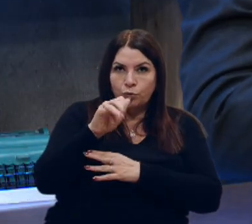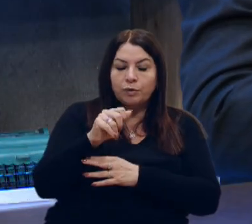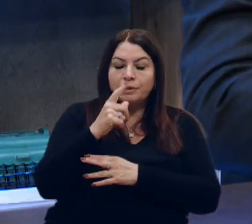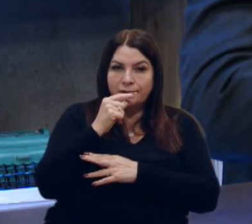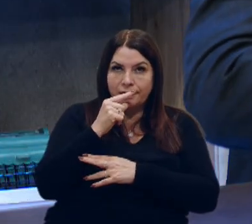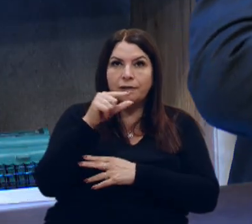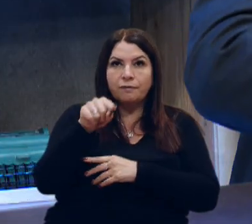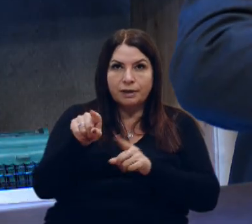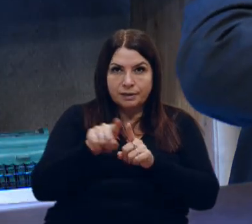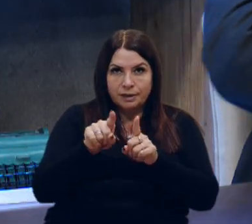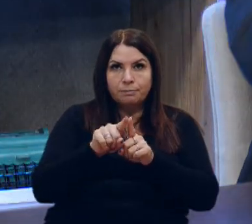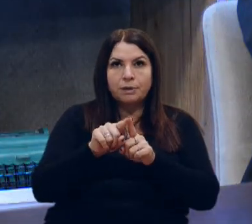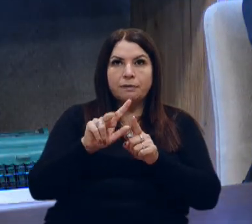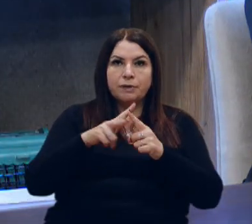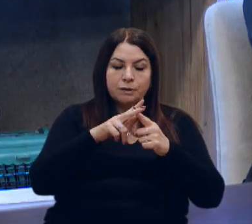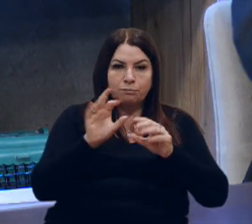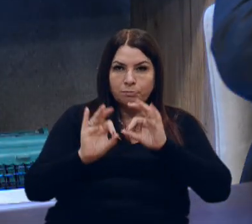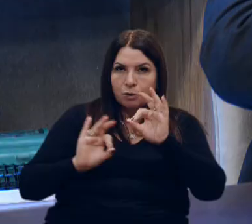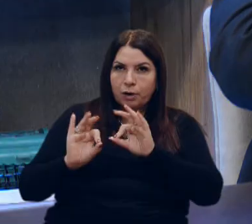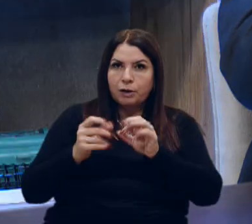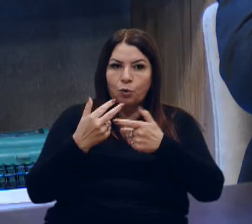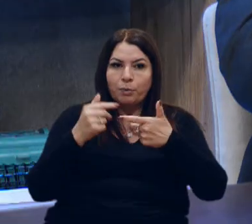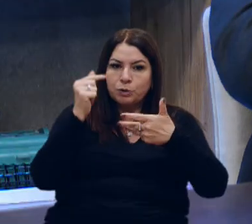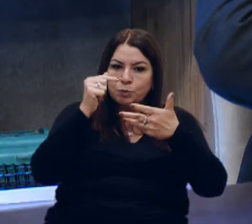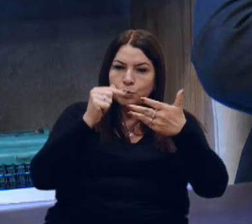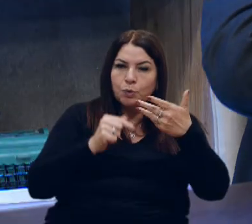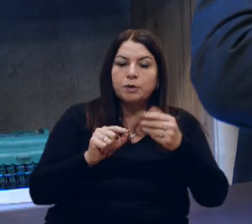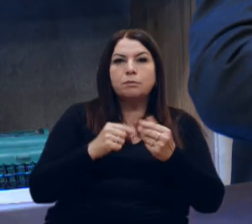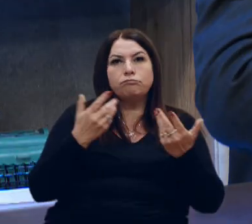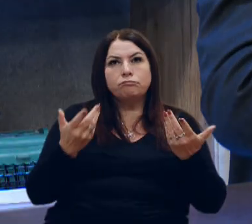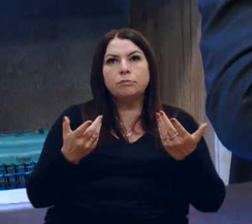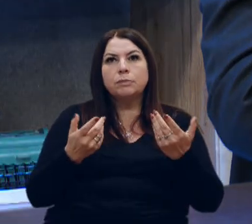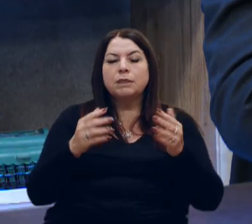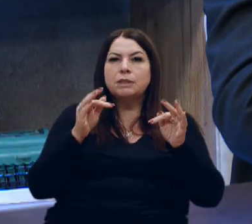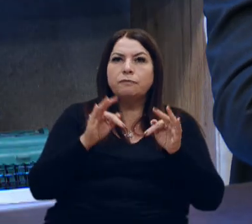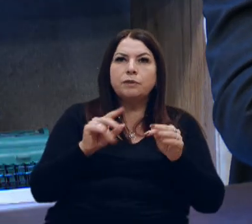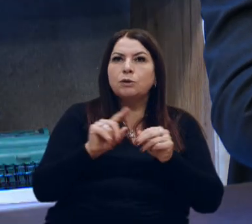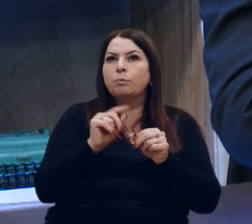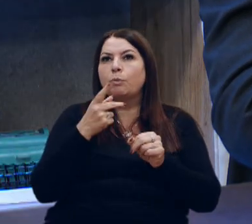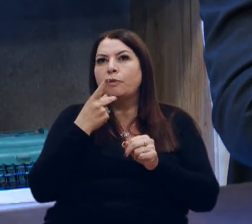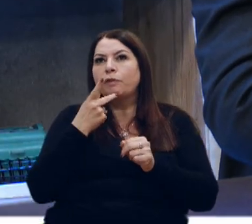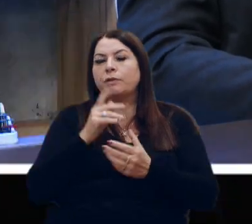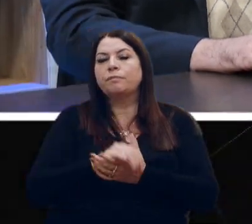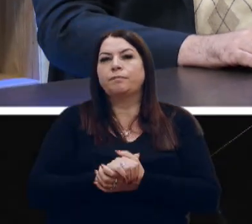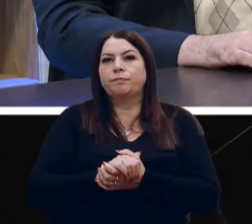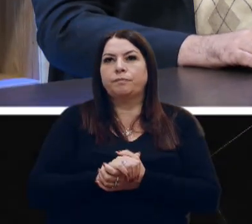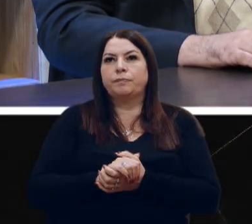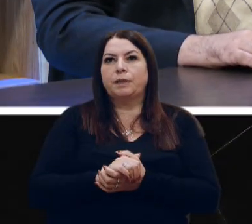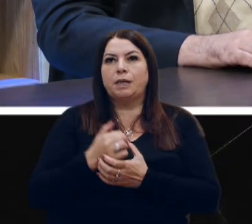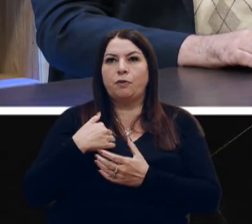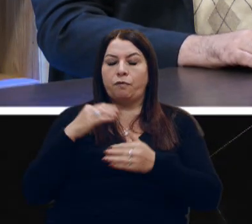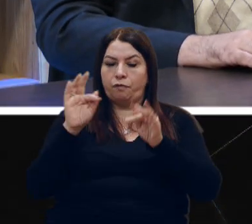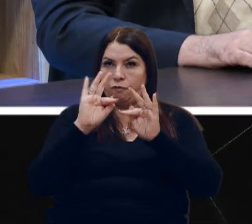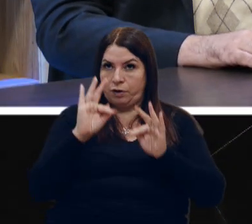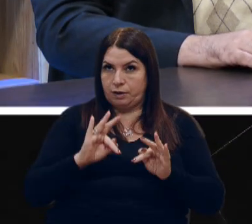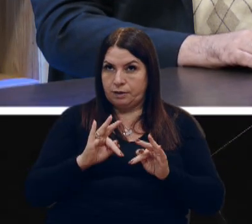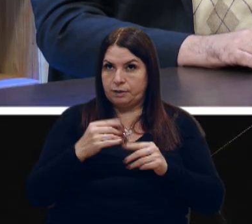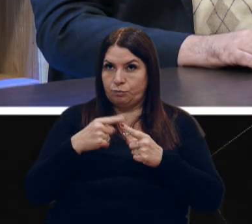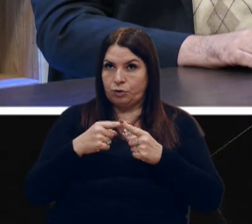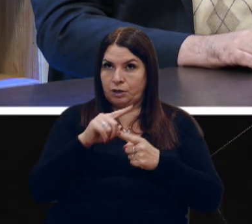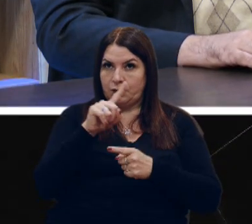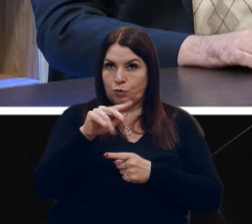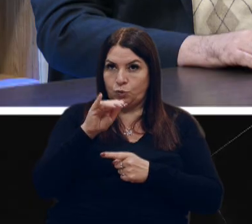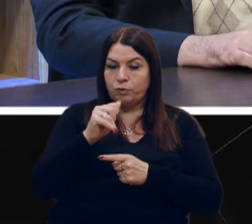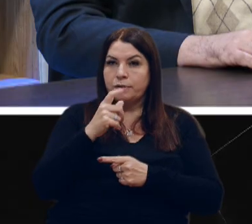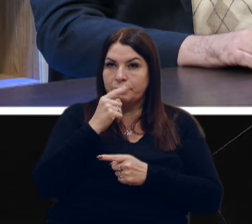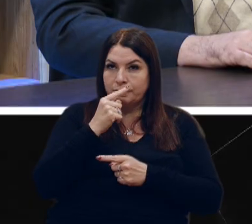ser também reajustada em alguns pontos. Enfim, nesse encerramento, o que o senhor pode adiantar? Olha, eu fico muito feliz porque a questão da Zona das